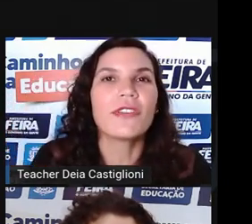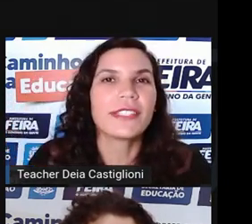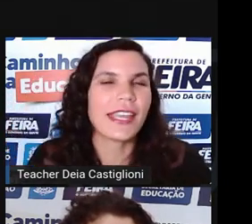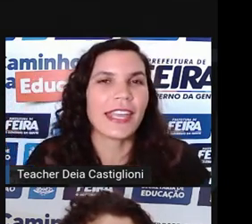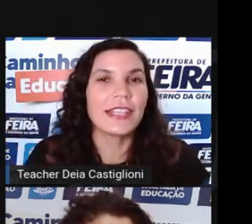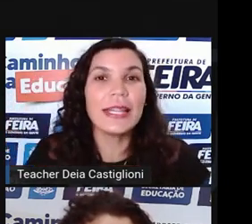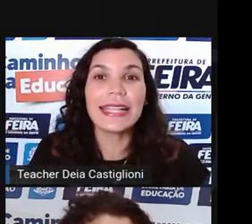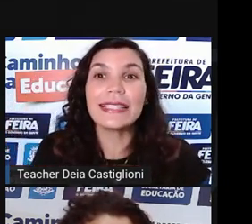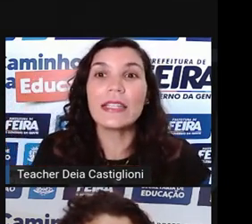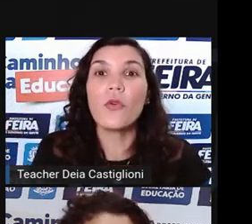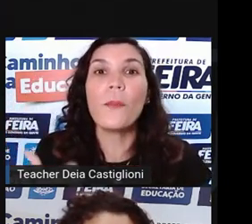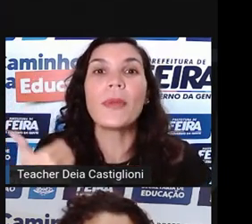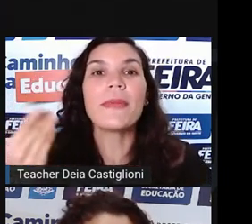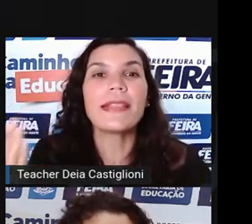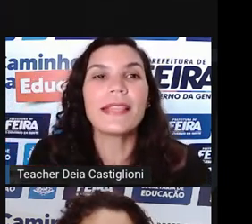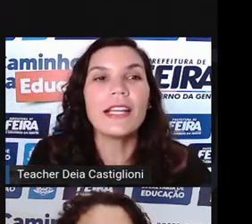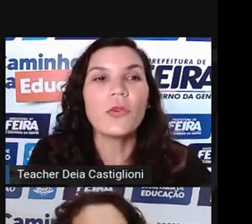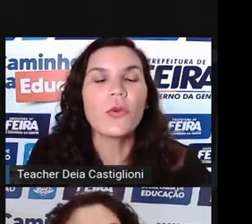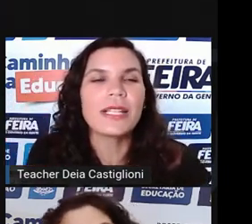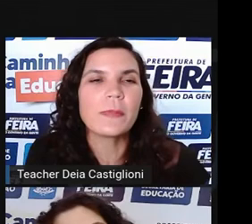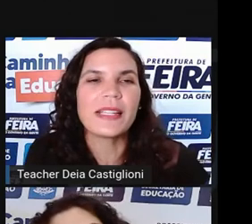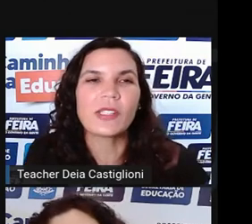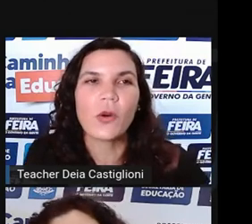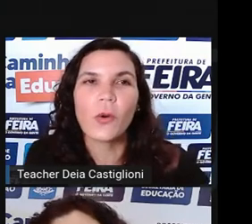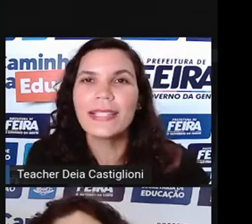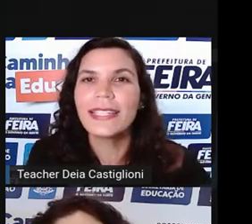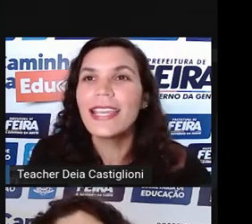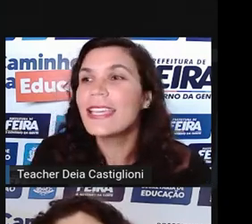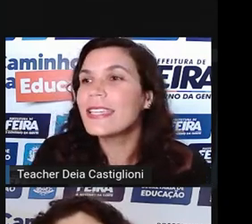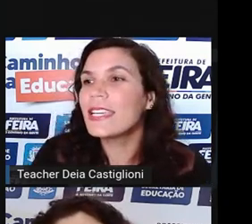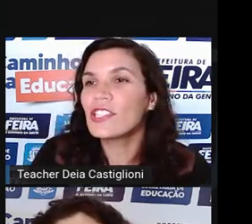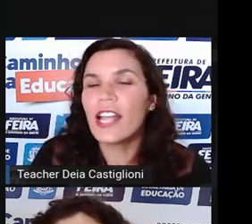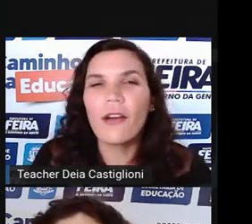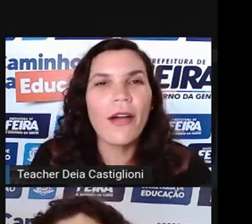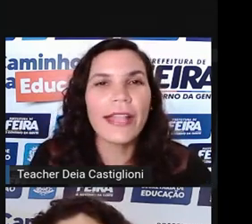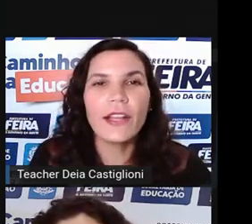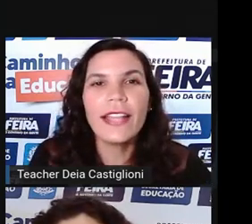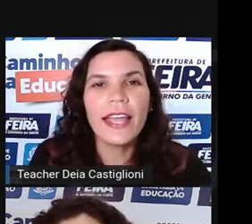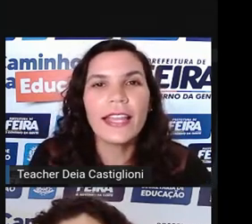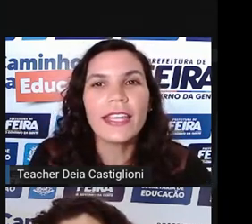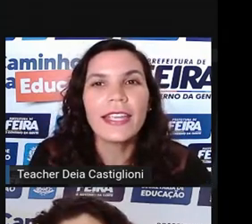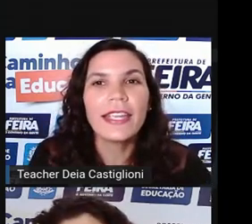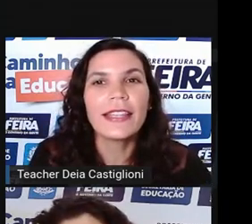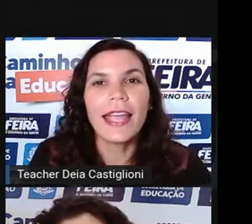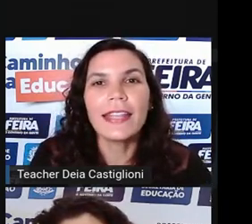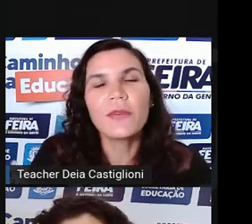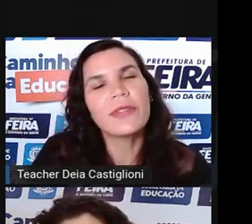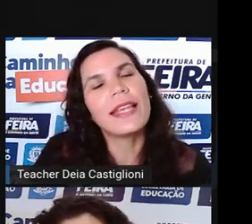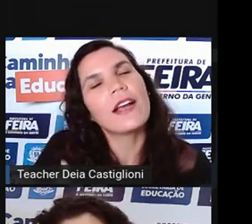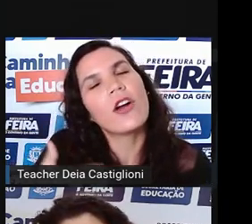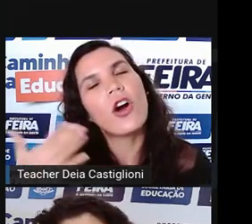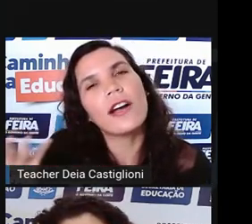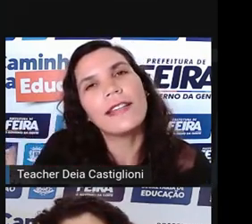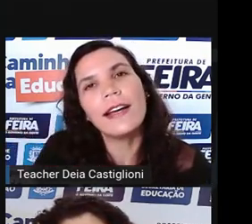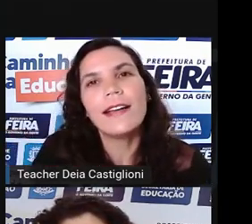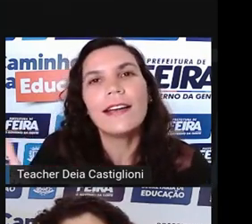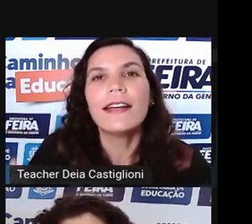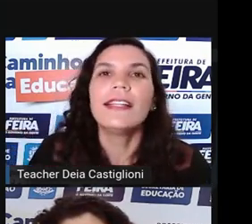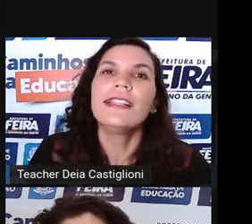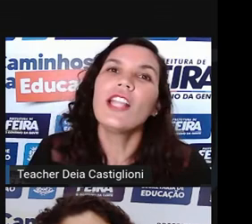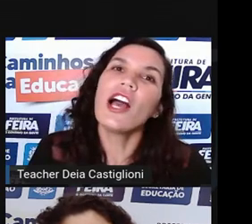vai você? Então, ele está se cumprimentando com as pessoas que estão ao redor dele, né? Então, quando ele